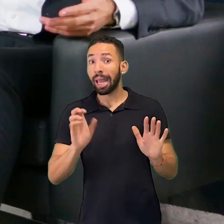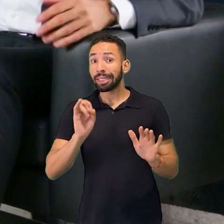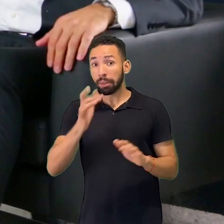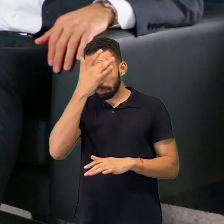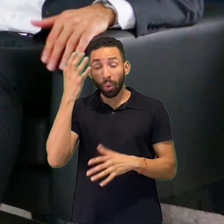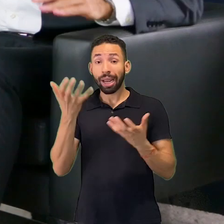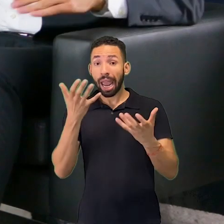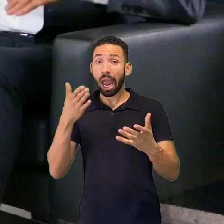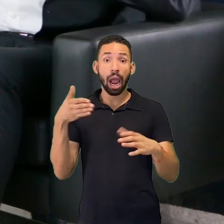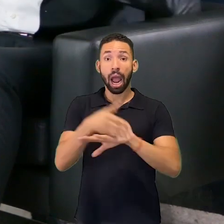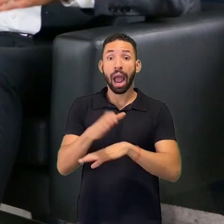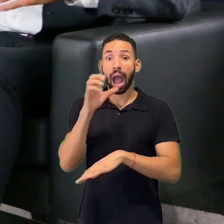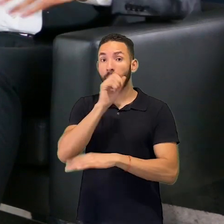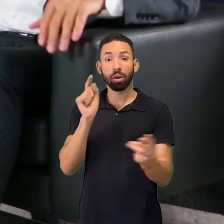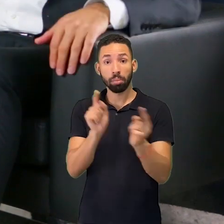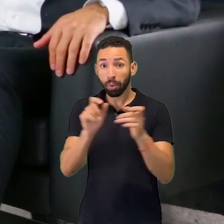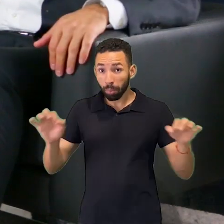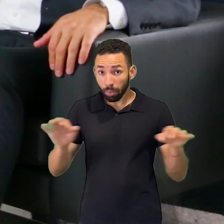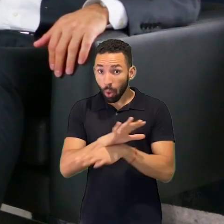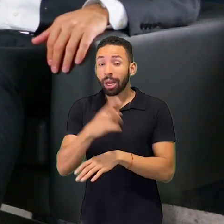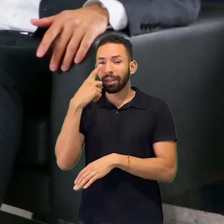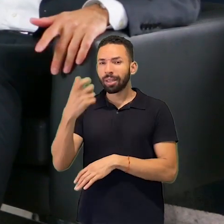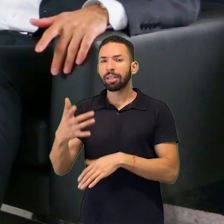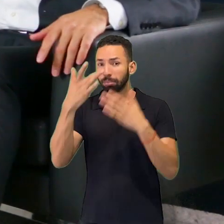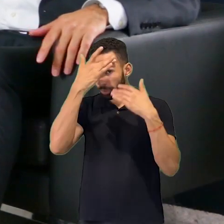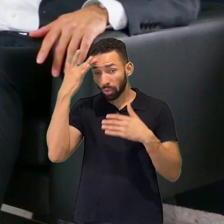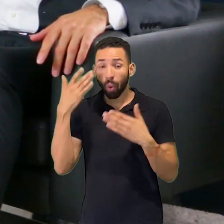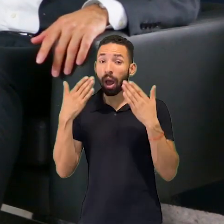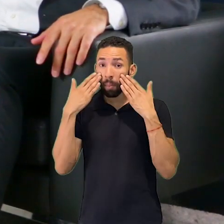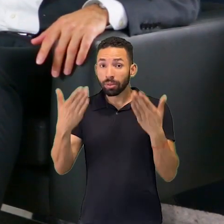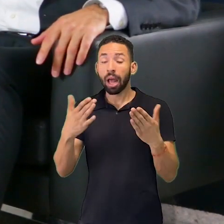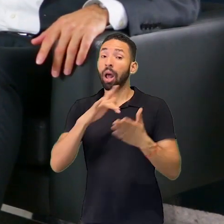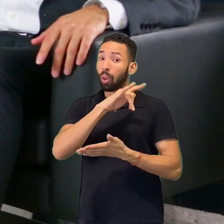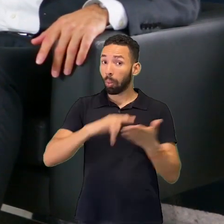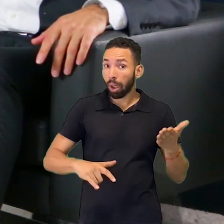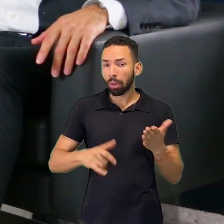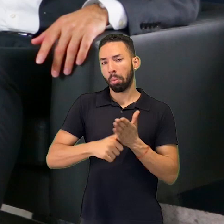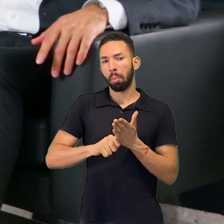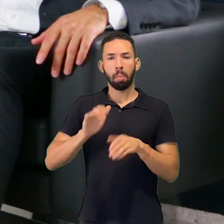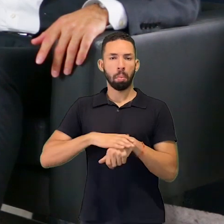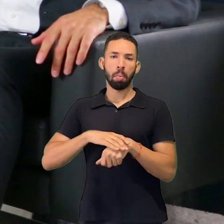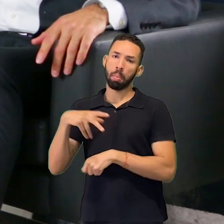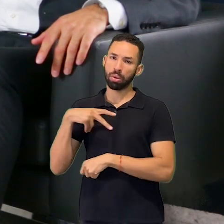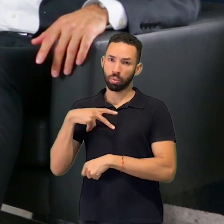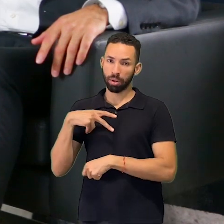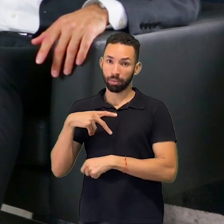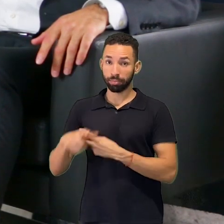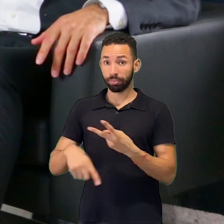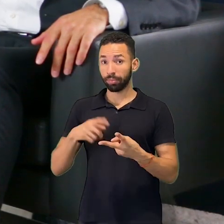nada. Mas para já otimizar o atendimento, seria interessante ela levar os documentos pessoais